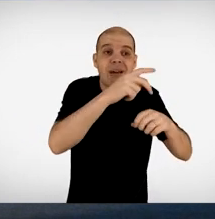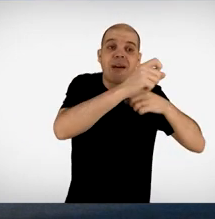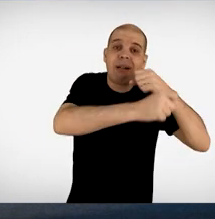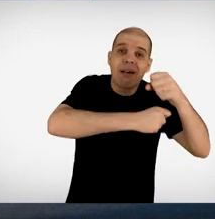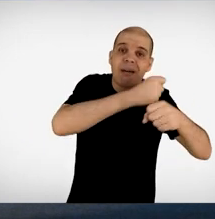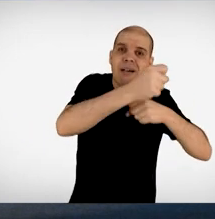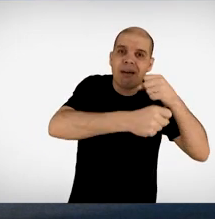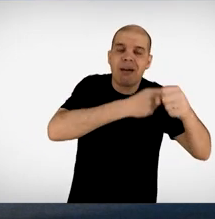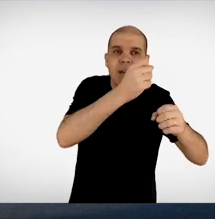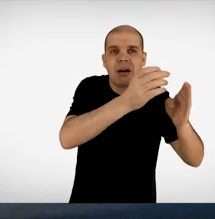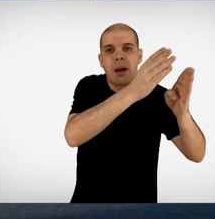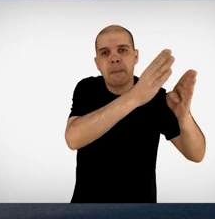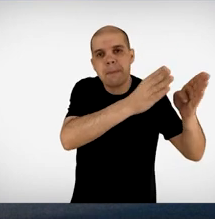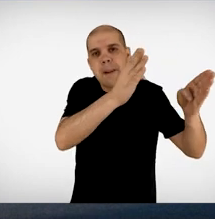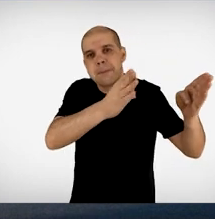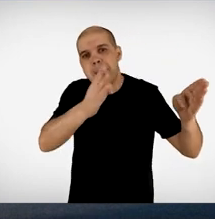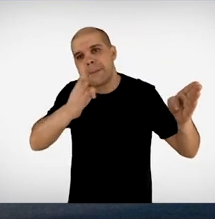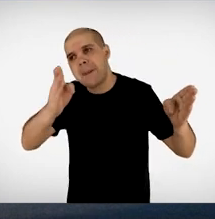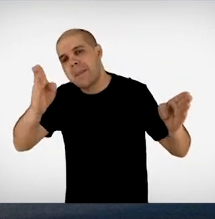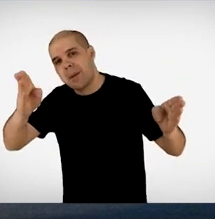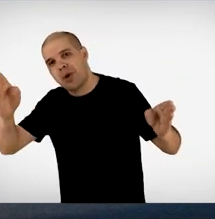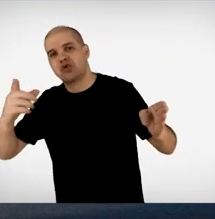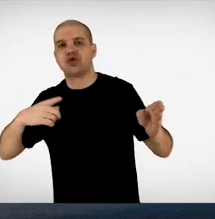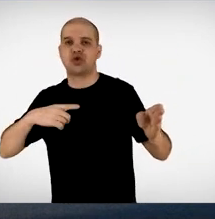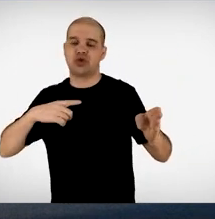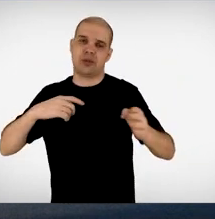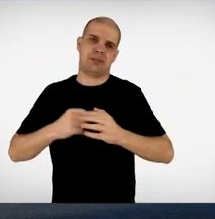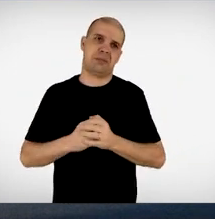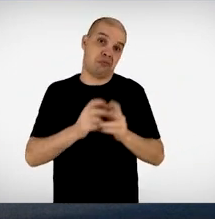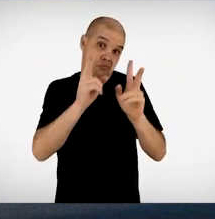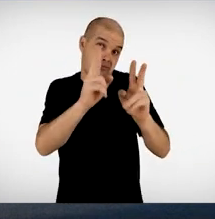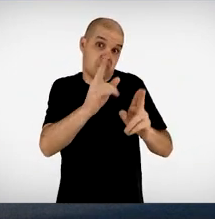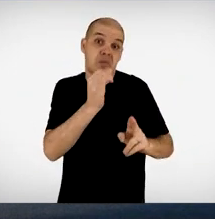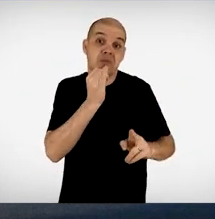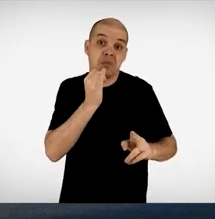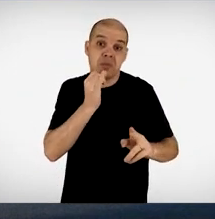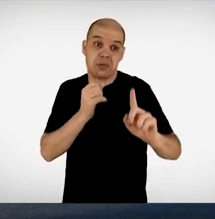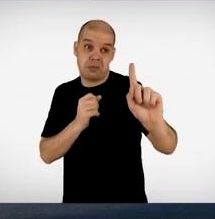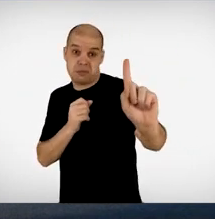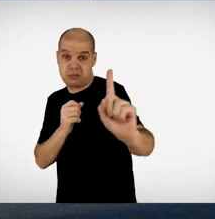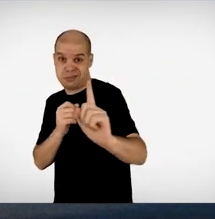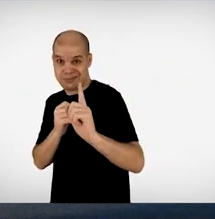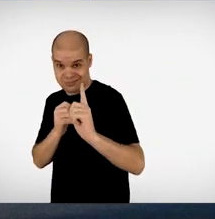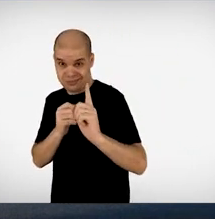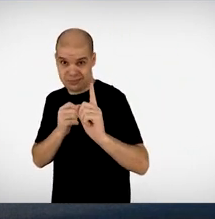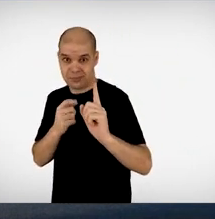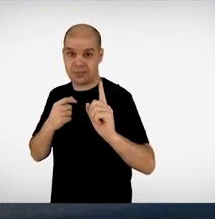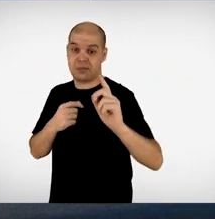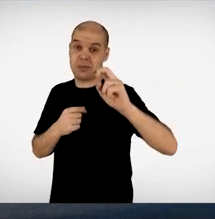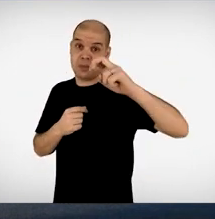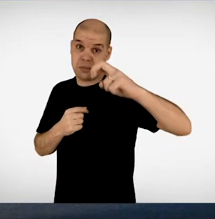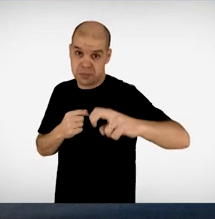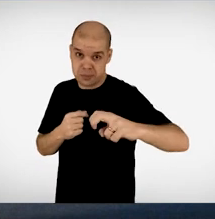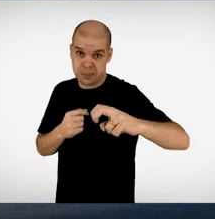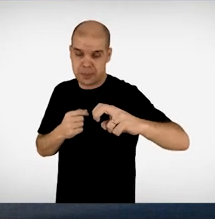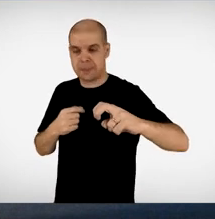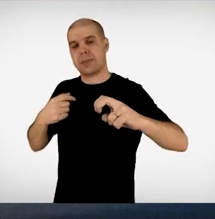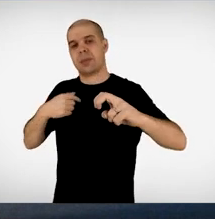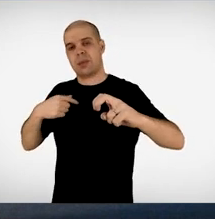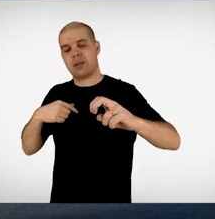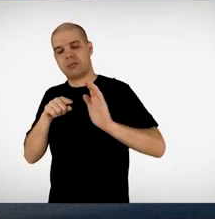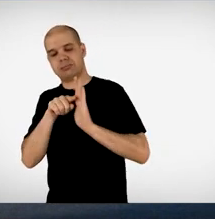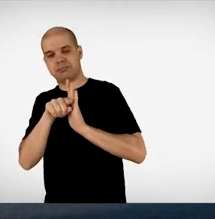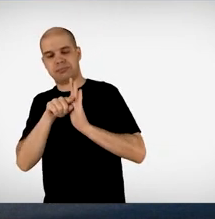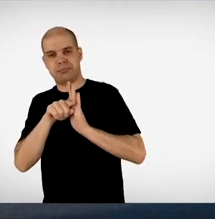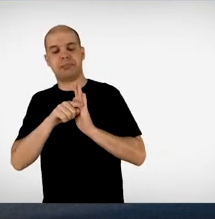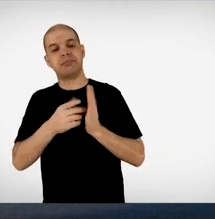está com o paciente no consultório, um dos elementos que a gente usa, além da teoria, é como aquilo que o